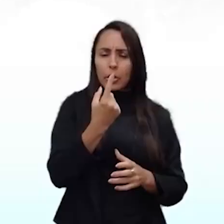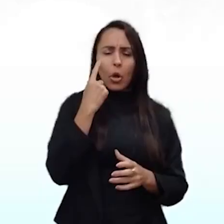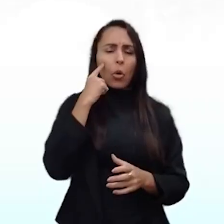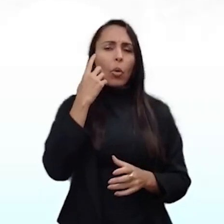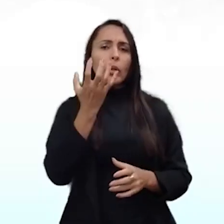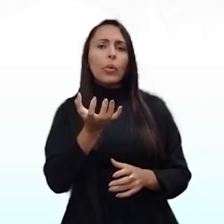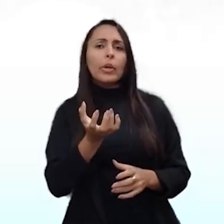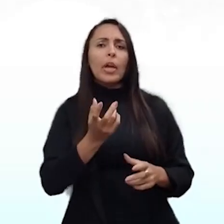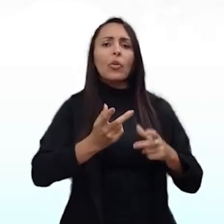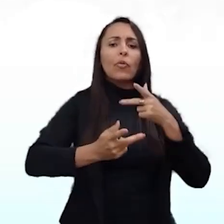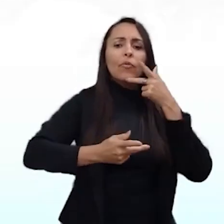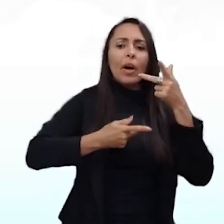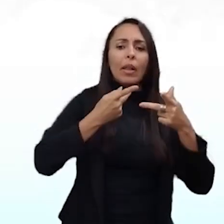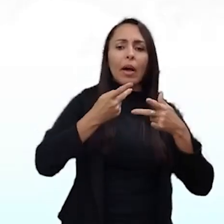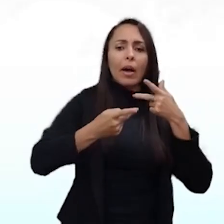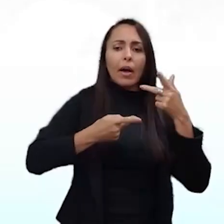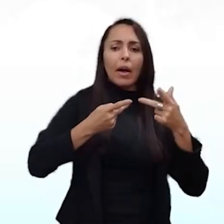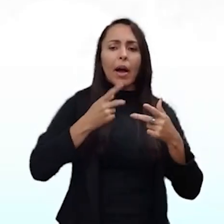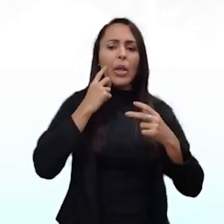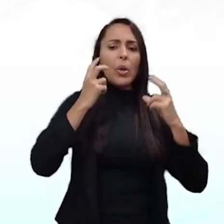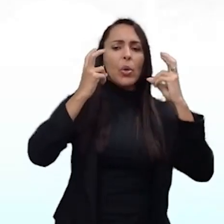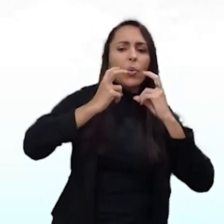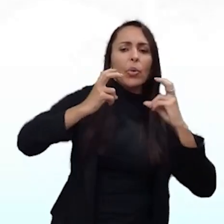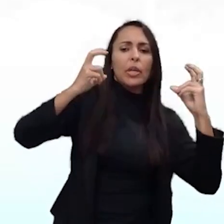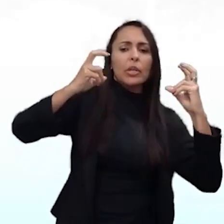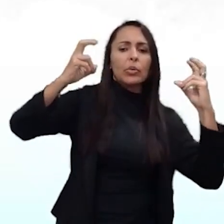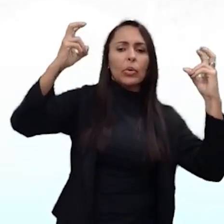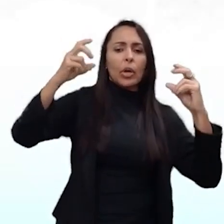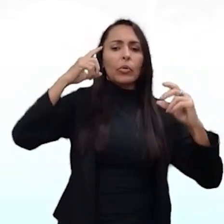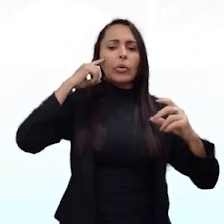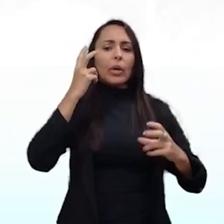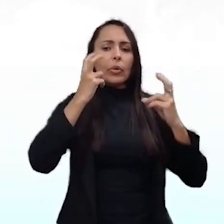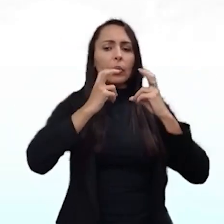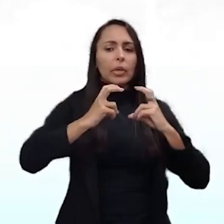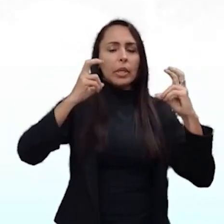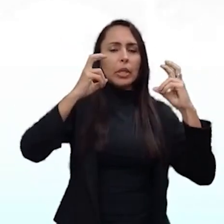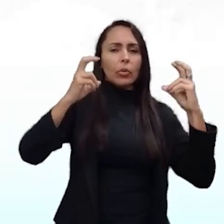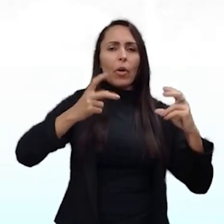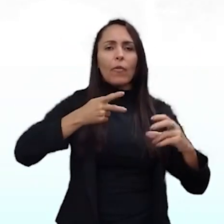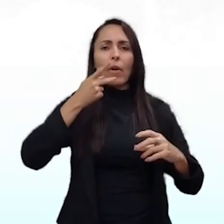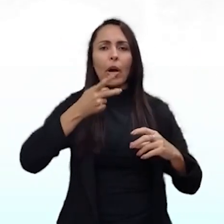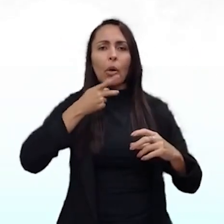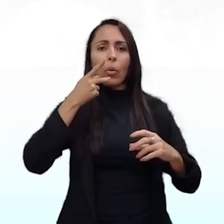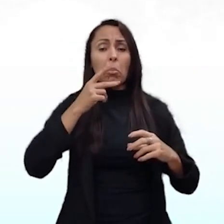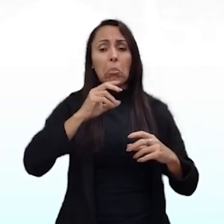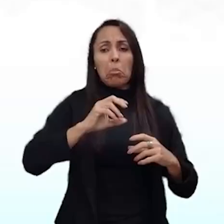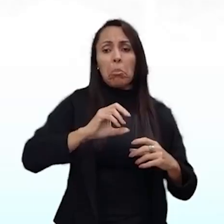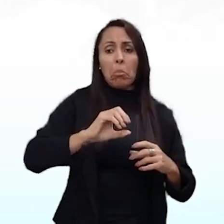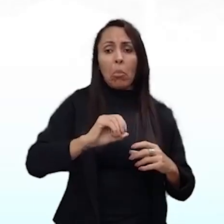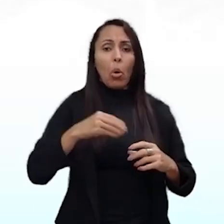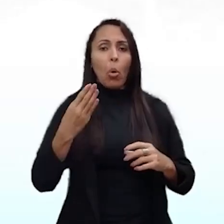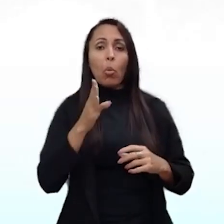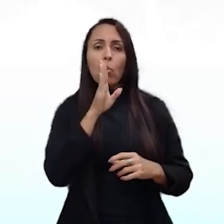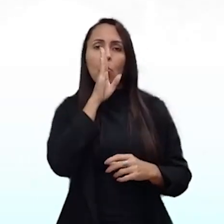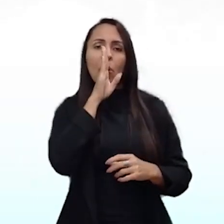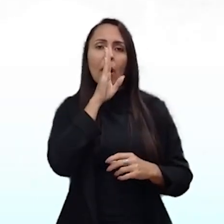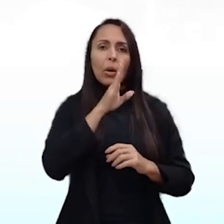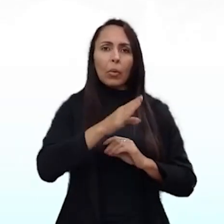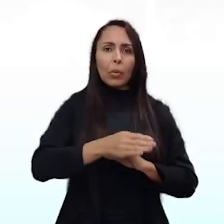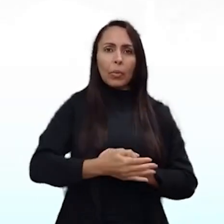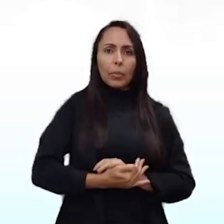eu quero falar, eu grito. Quando eu quero, grito, eu falo, o resultado,